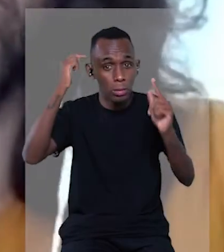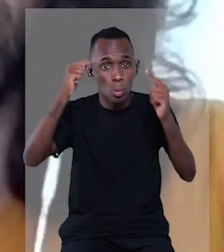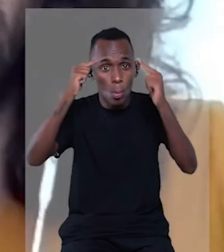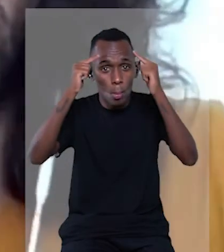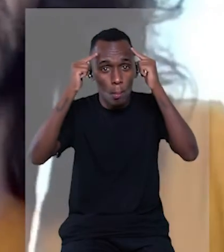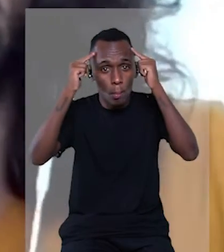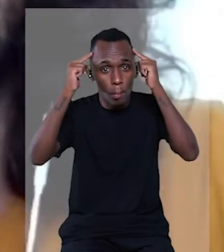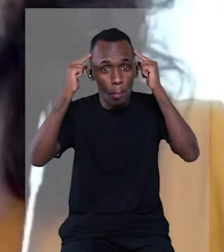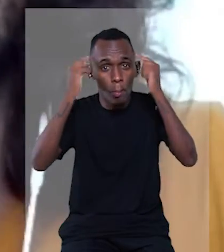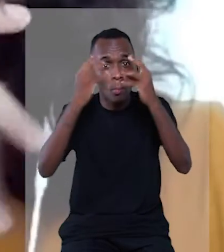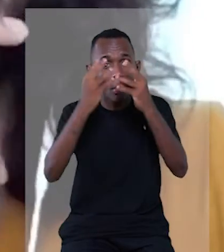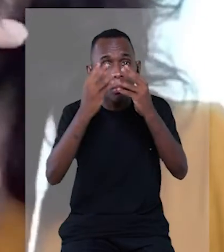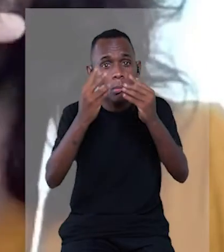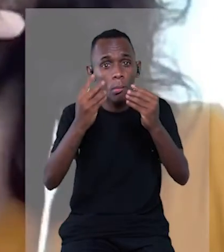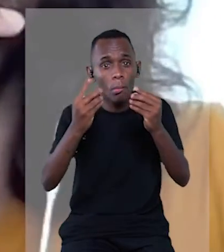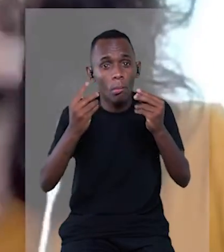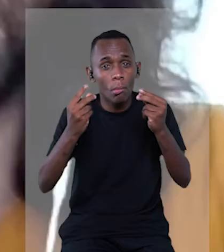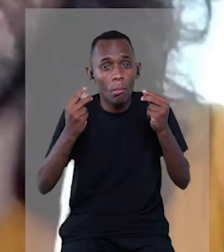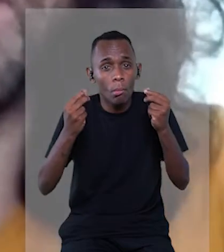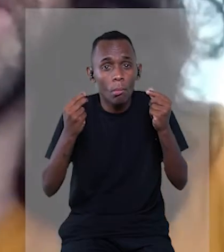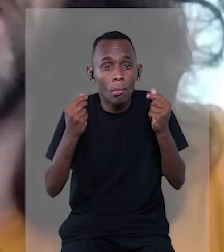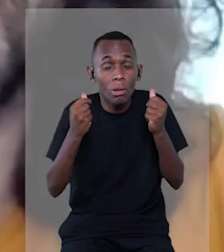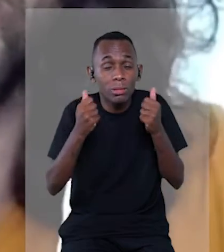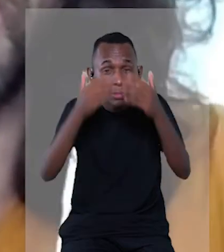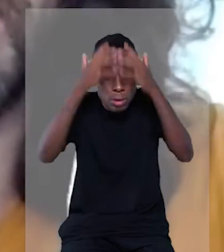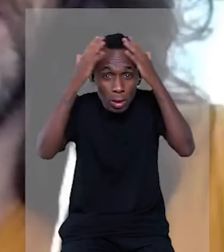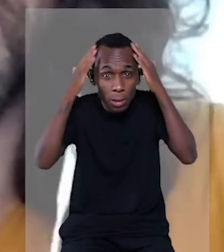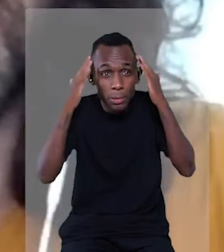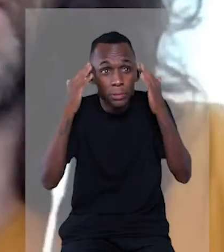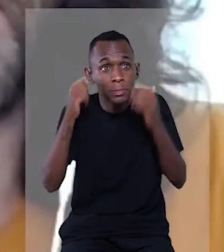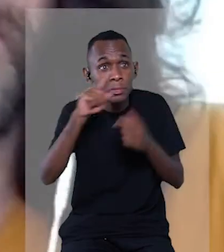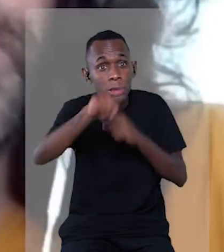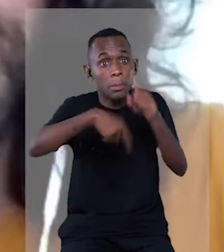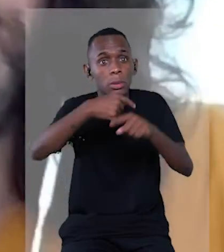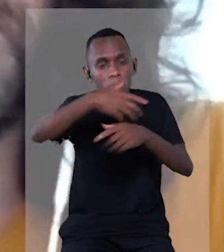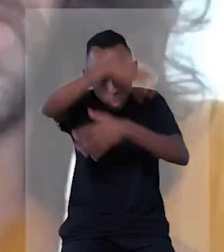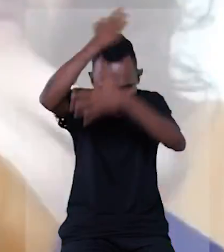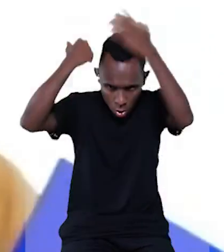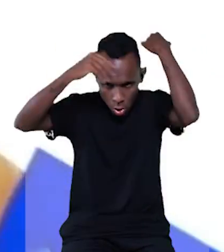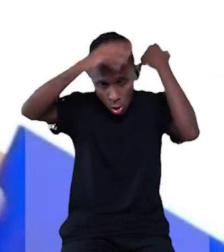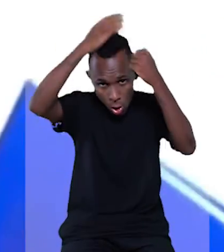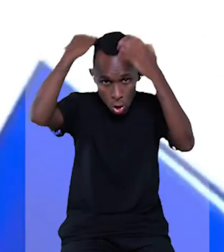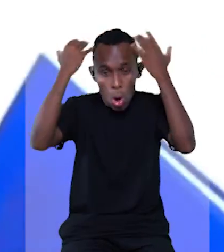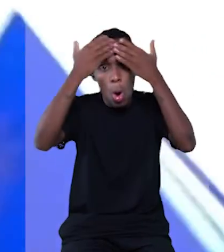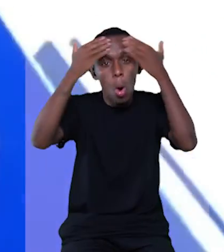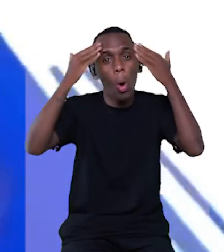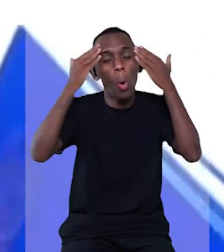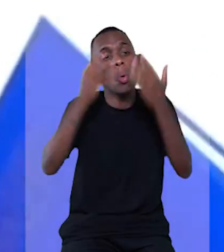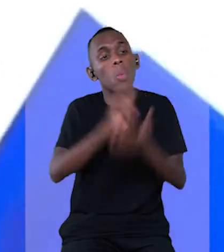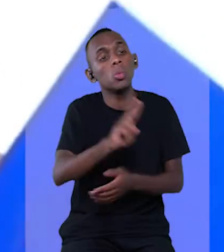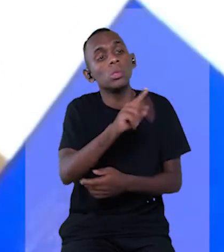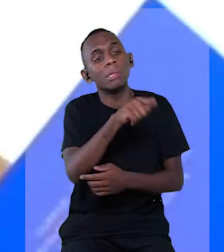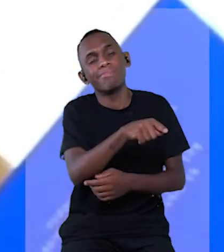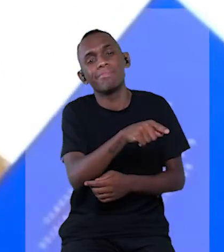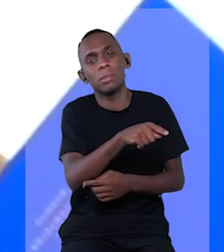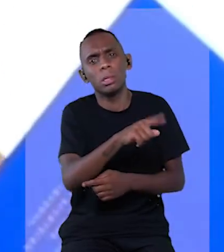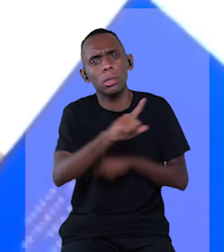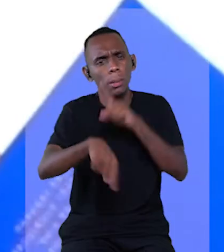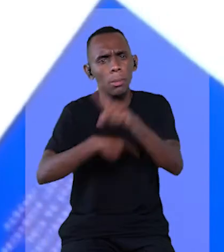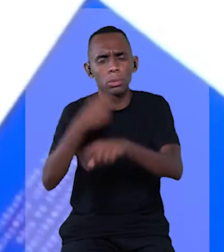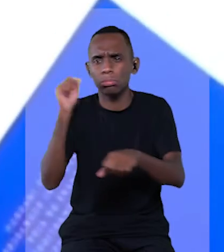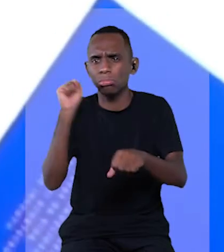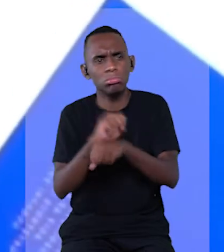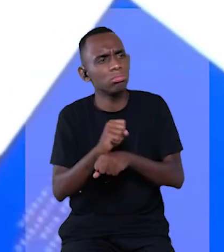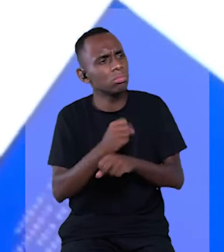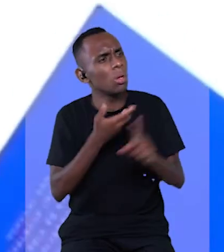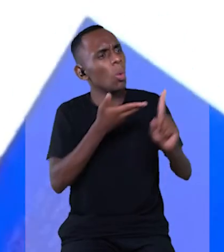estava caindo. Eu percebi que ele estava ficando cada vez mais ralo e caindo, até que ela começou a usar um lenço. E passou um tempo, eu